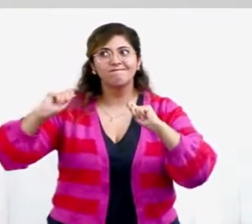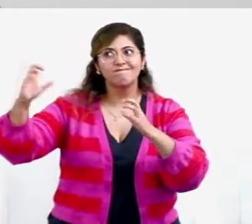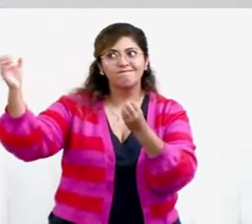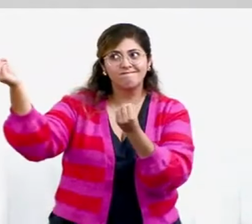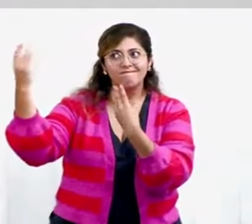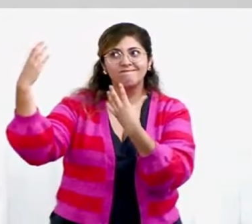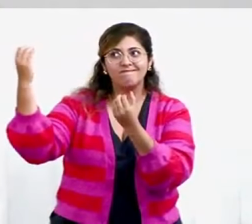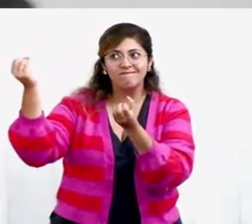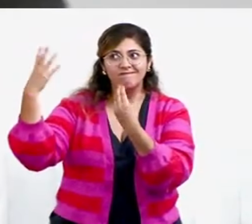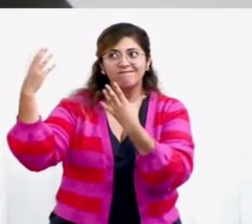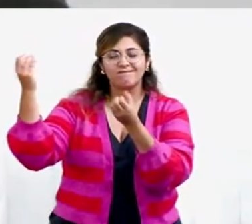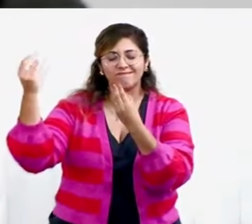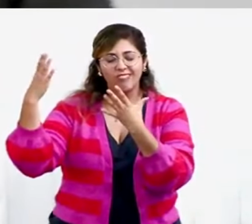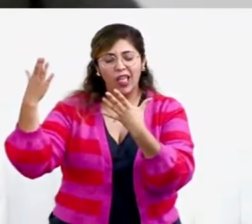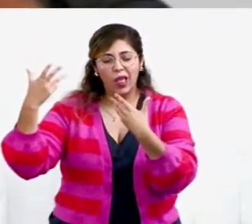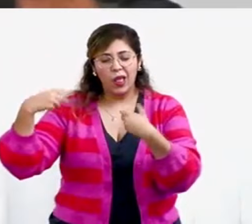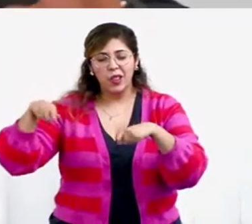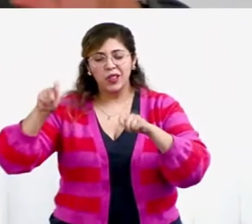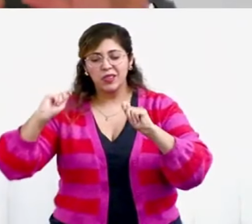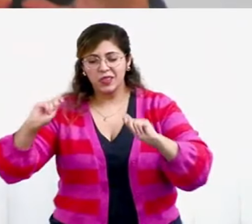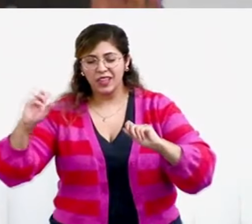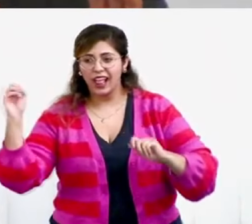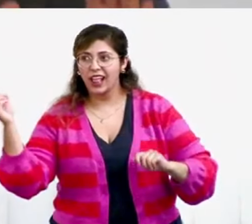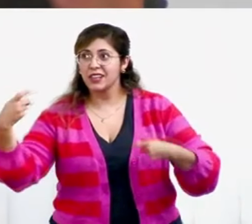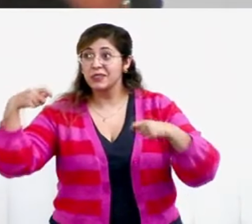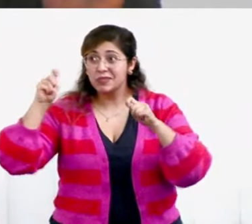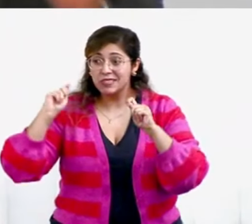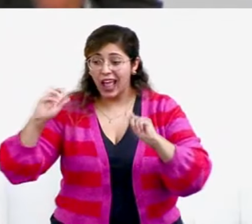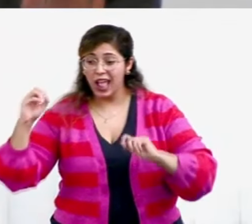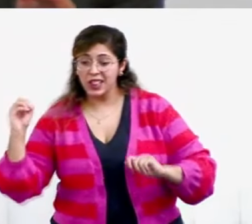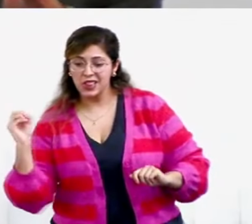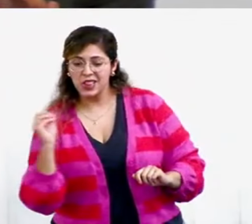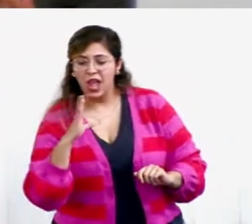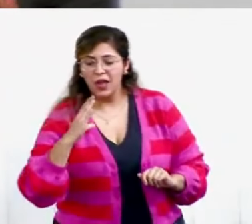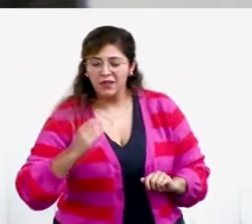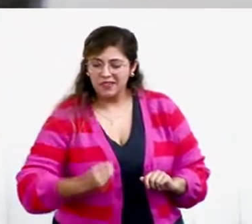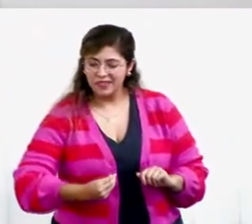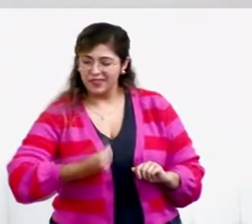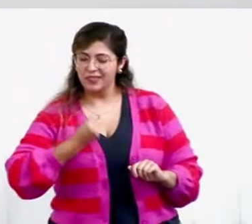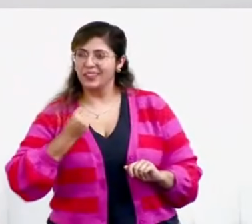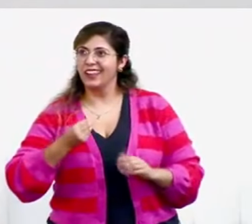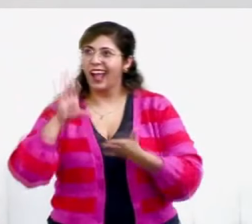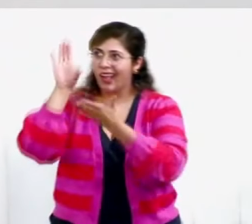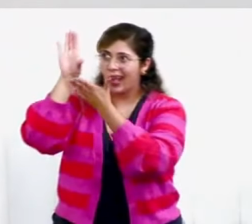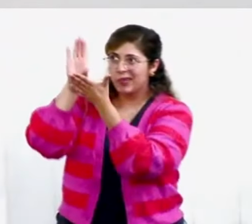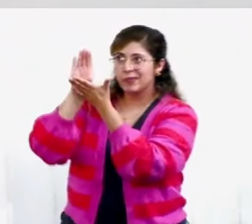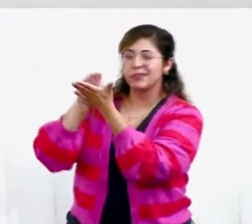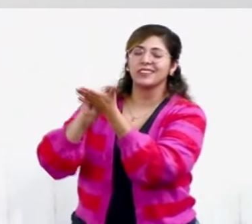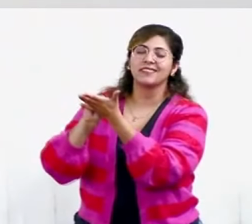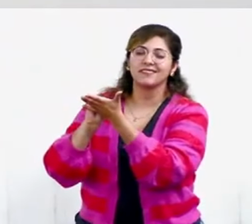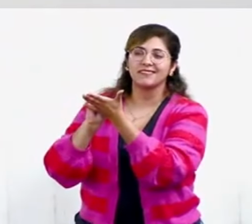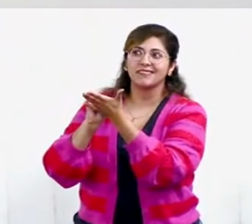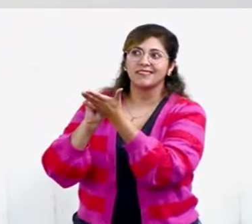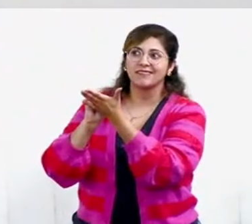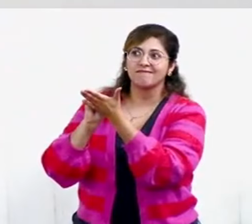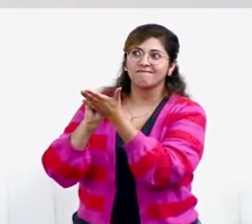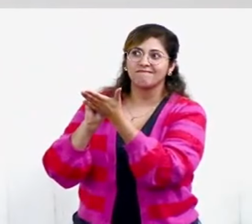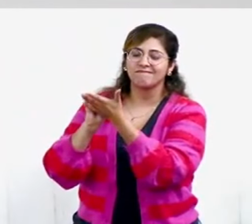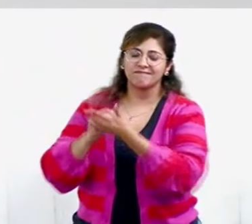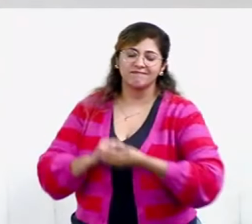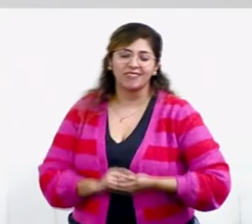transformados, para sermos parecidos cada vez mais com o nosso Mestre e assim com ele habitarmos